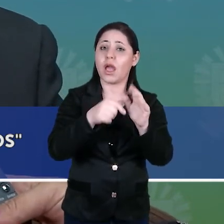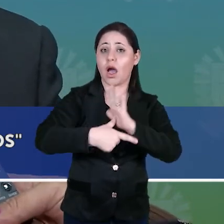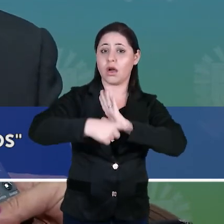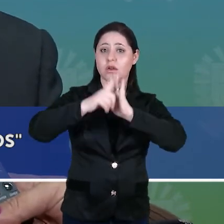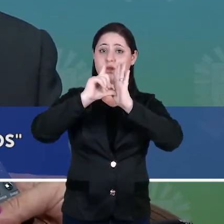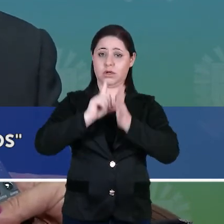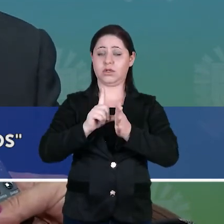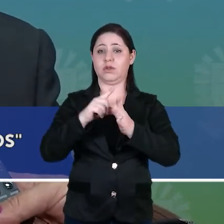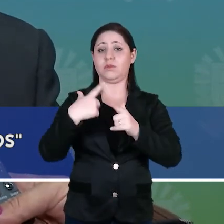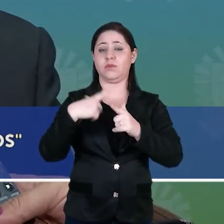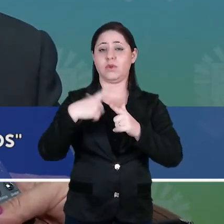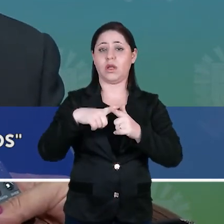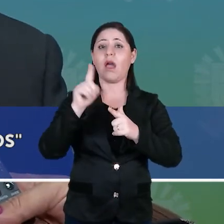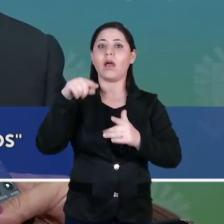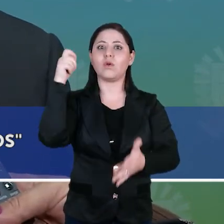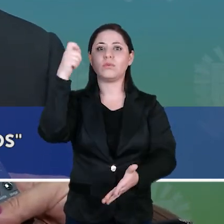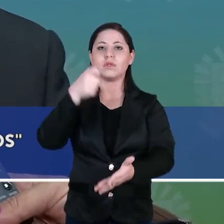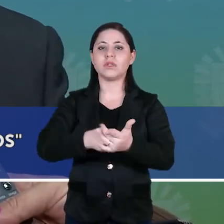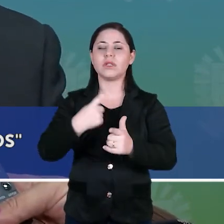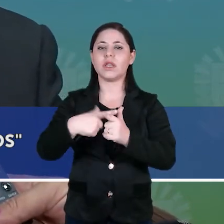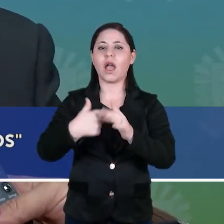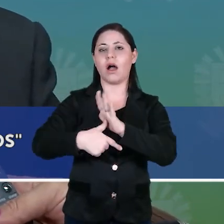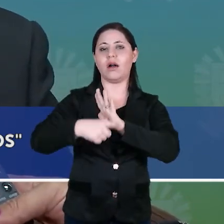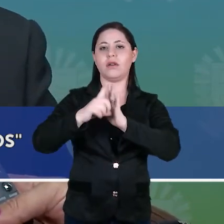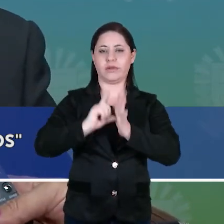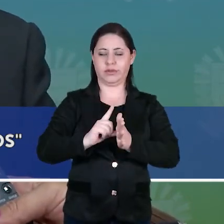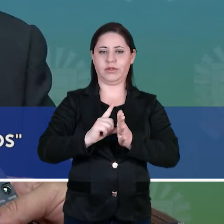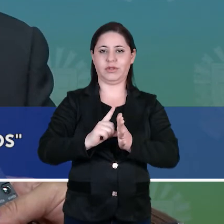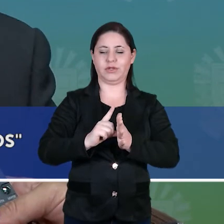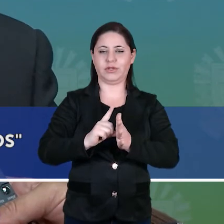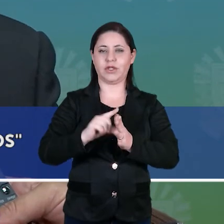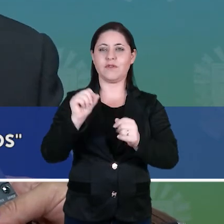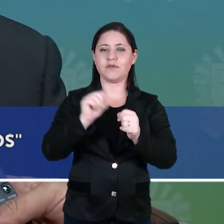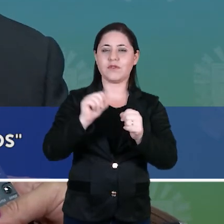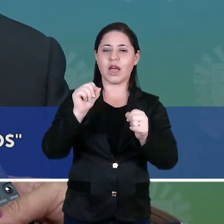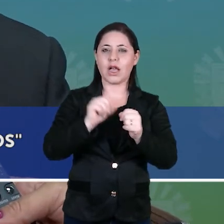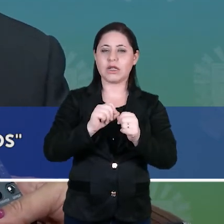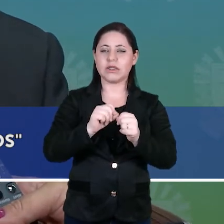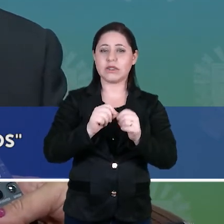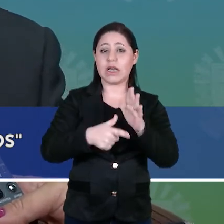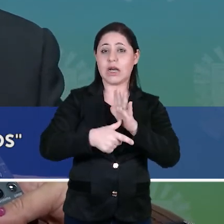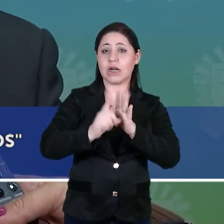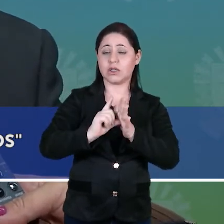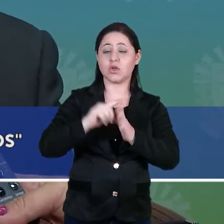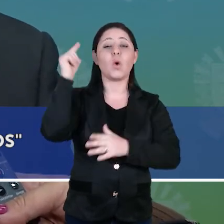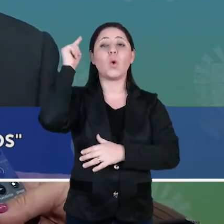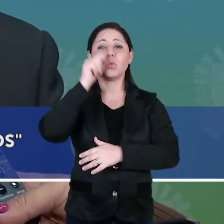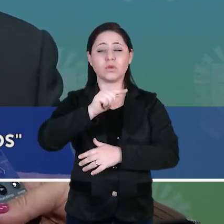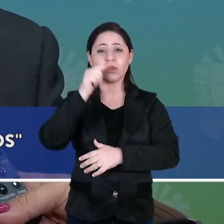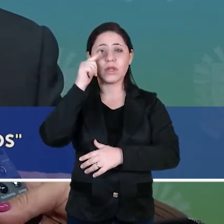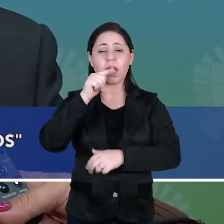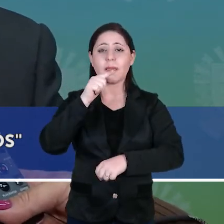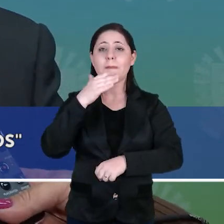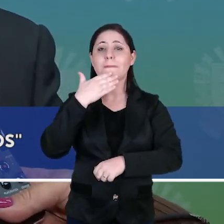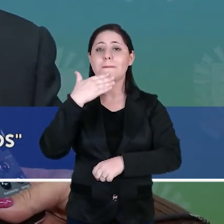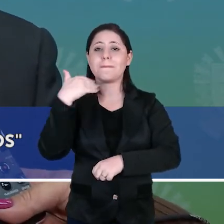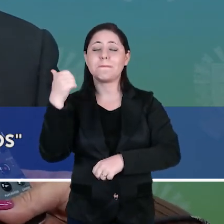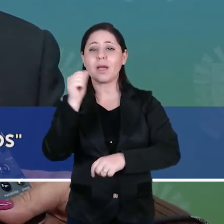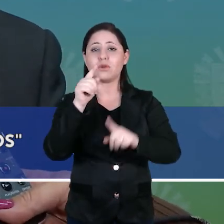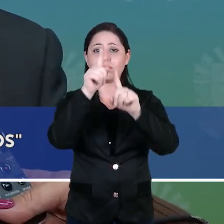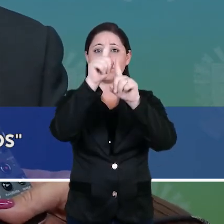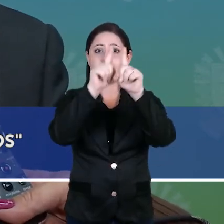façam o preventivo, antecipe, porque é comprovado que tudo aquilo que é antecipado, né, que faz preventivamente,